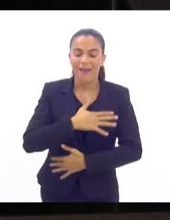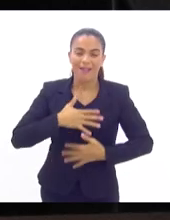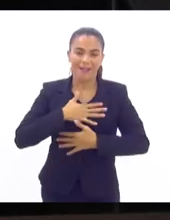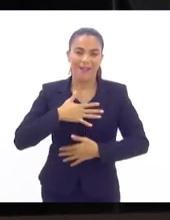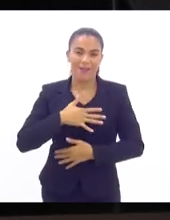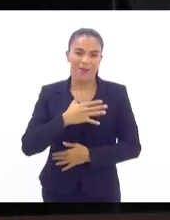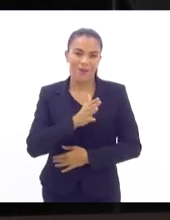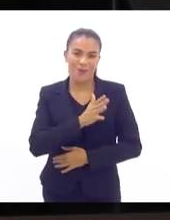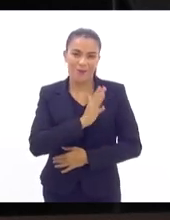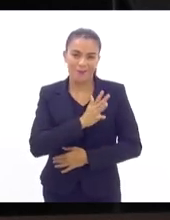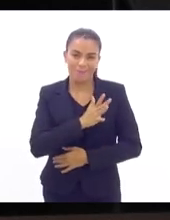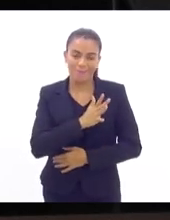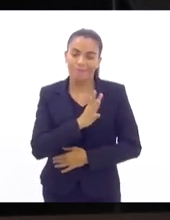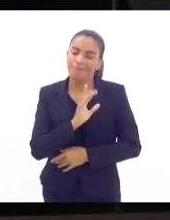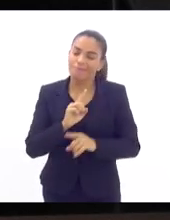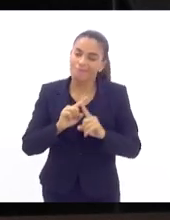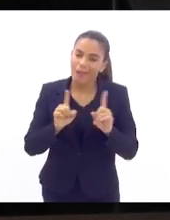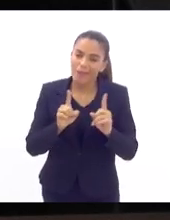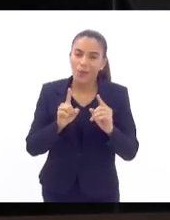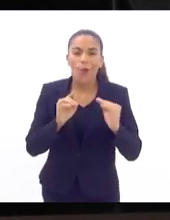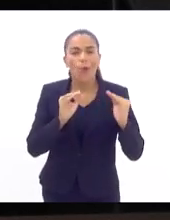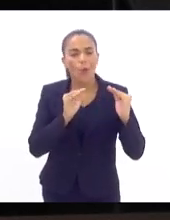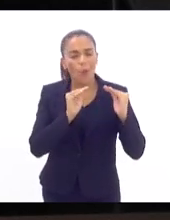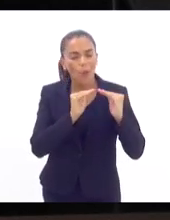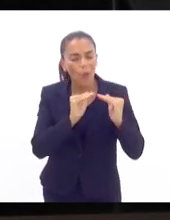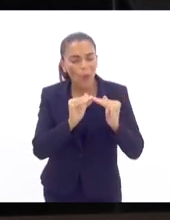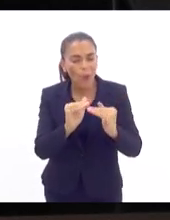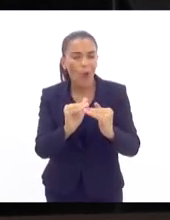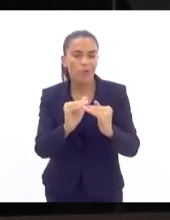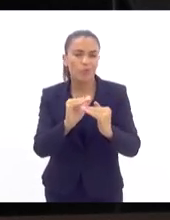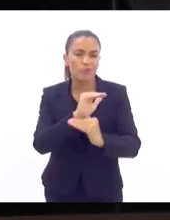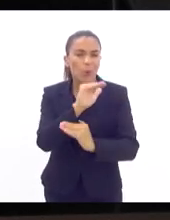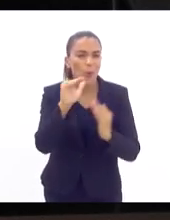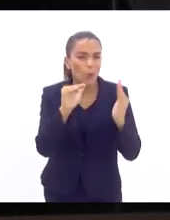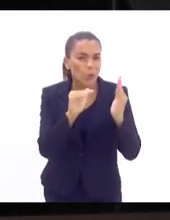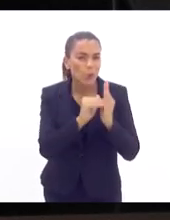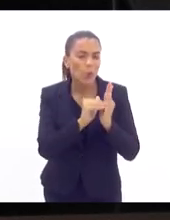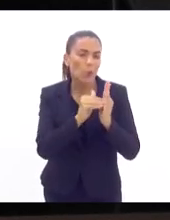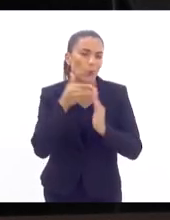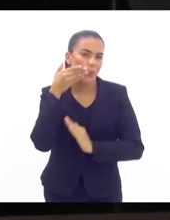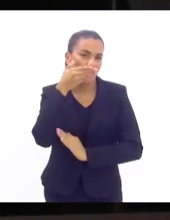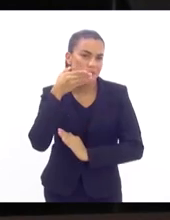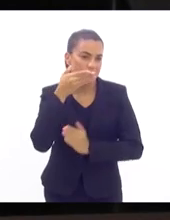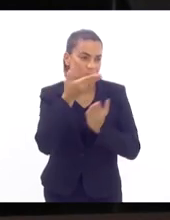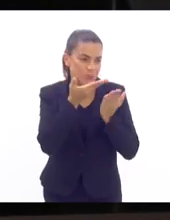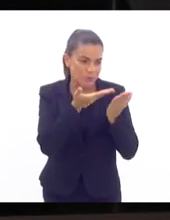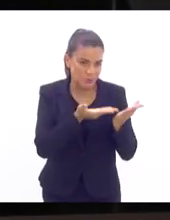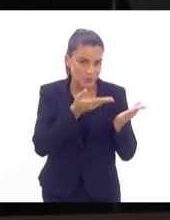Infelizmente, deputado, eu tenho que concordar com tudo que o senhor colocou. A gente vê uma